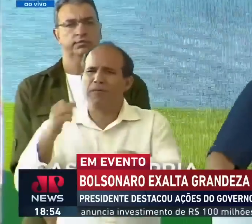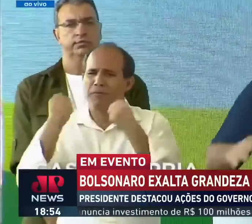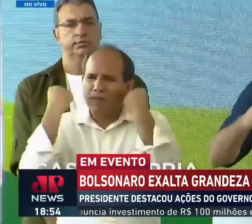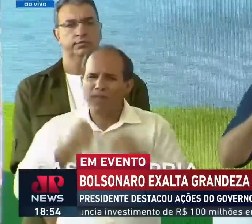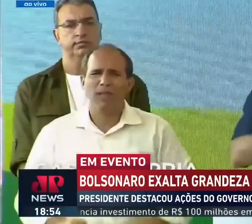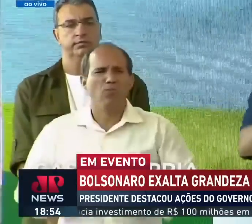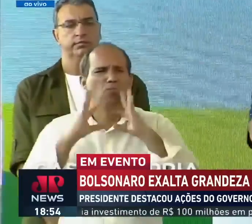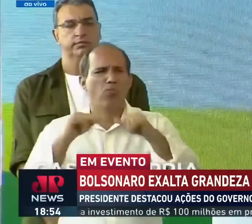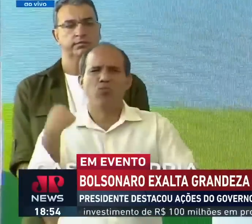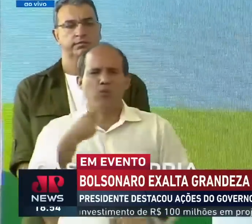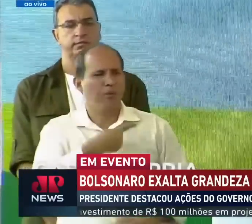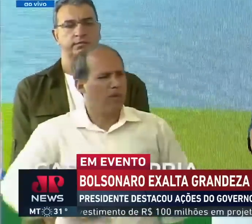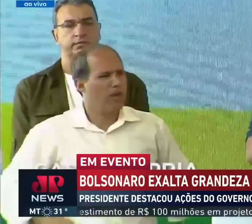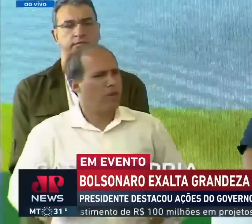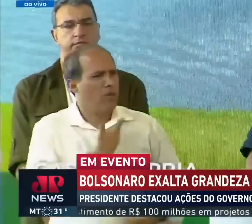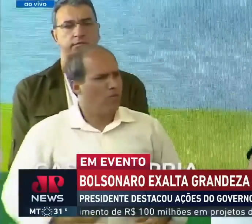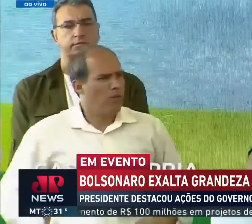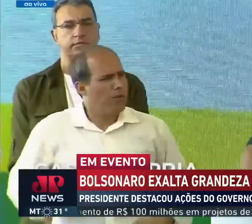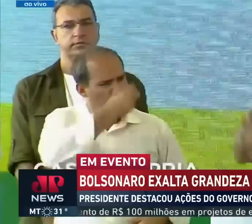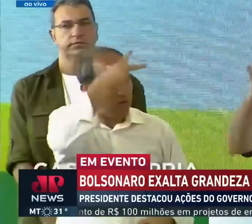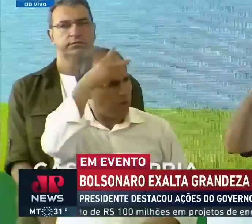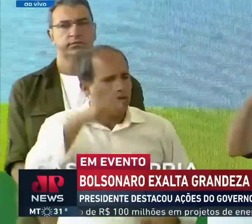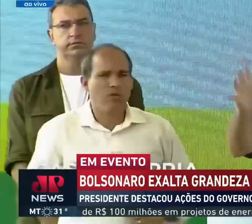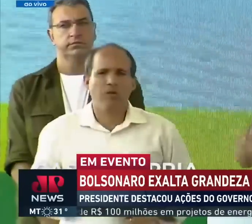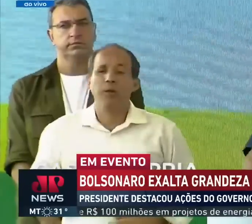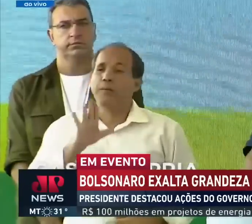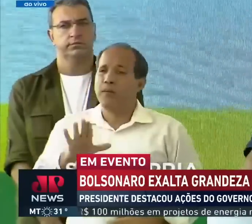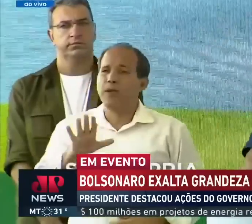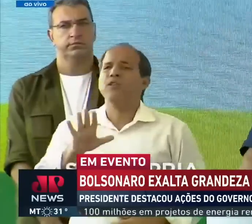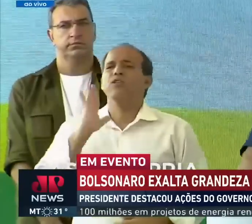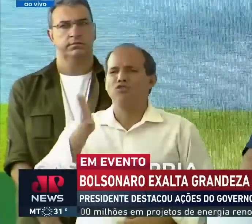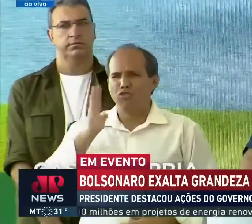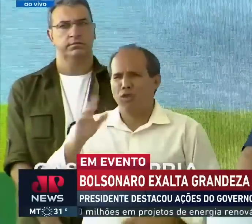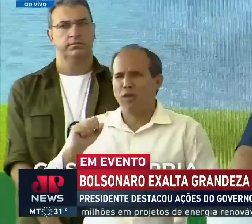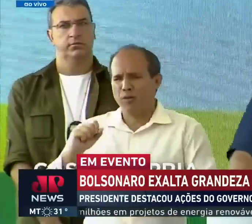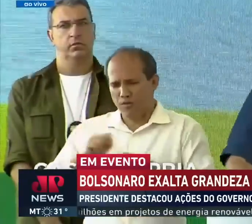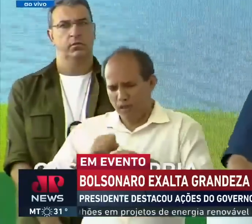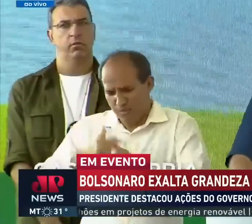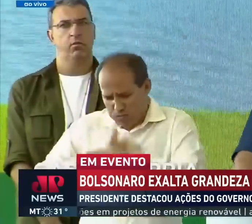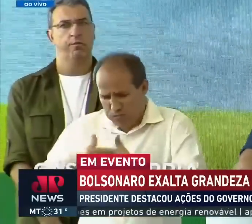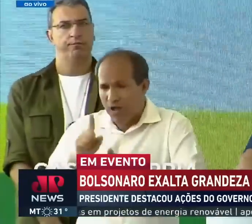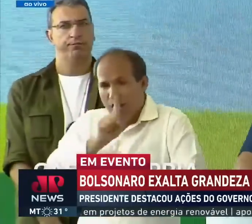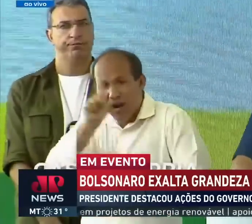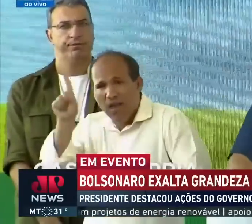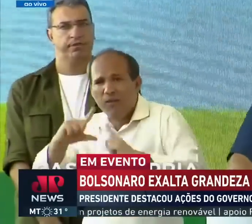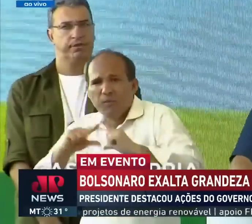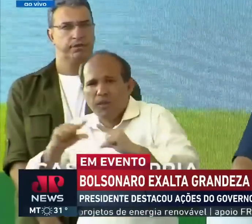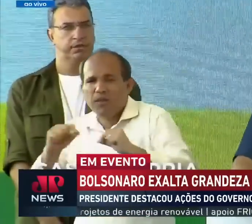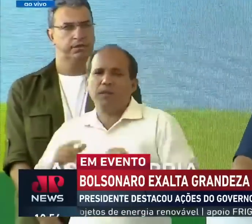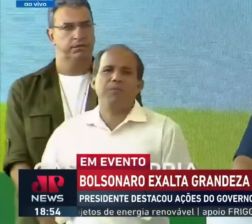nós Presidente governadores e prefeitos mas fizemos a nossa parte em Brasília